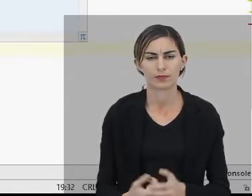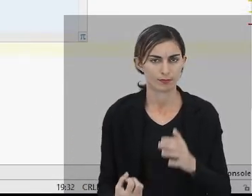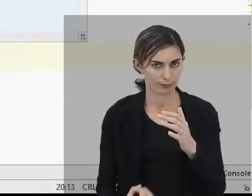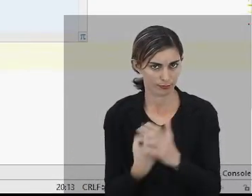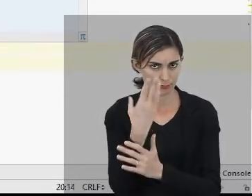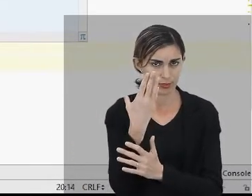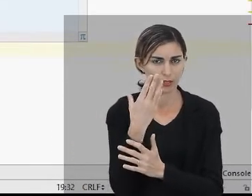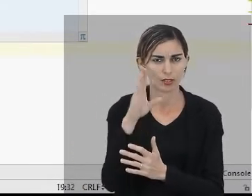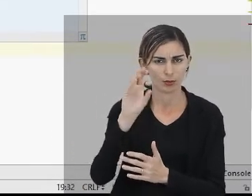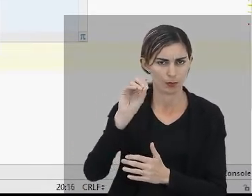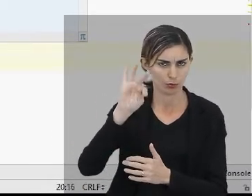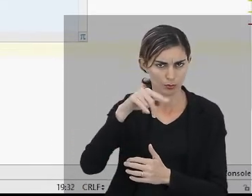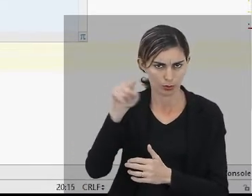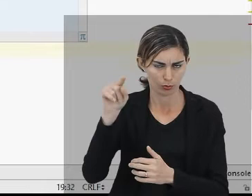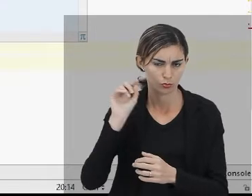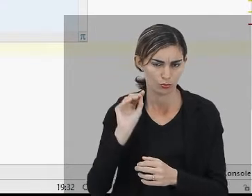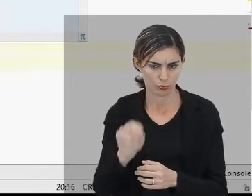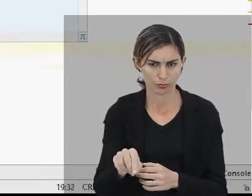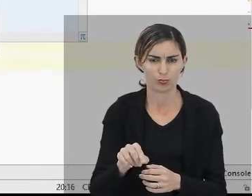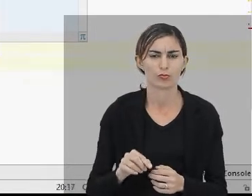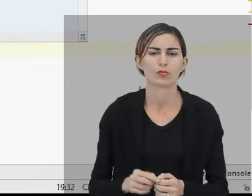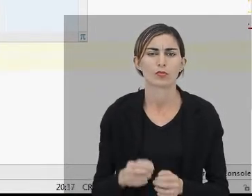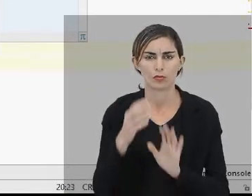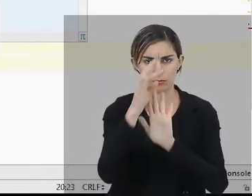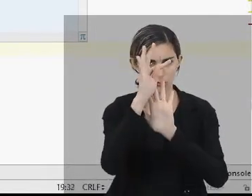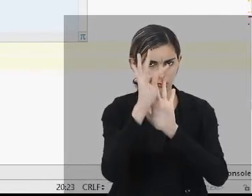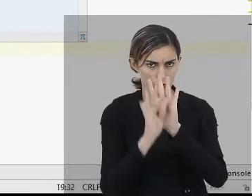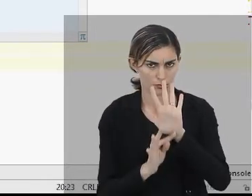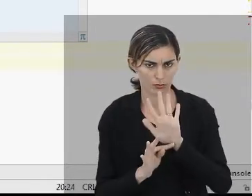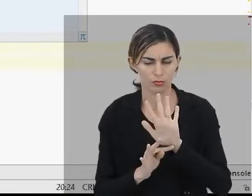Vou criar o botão, vou botar o texto.